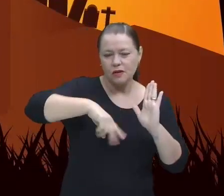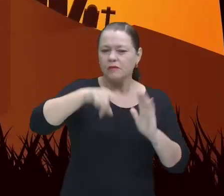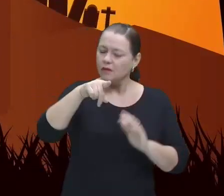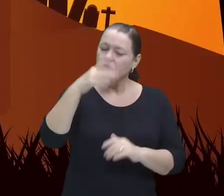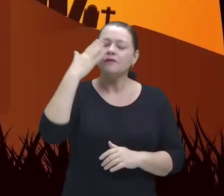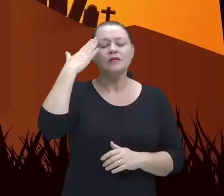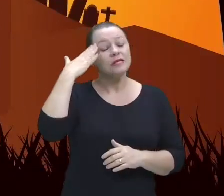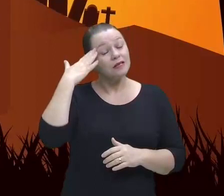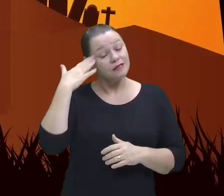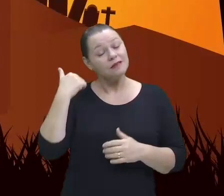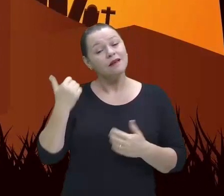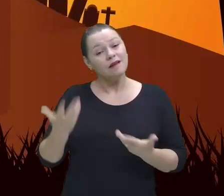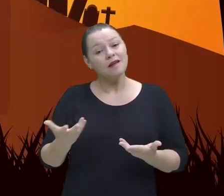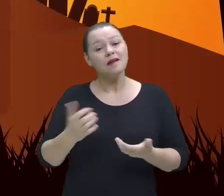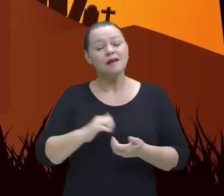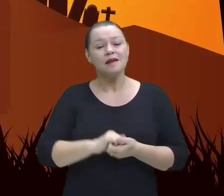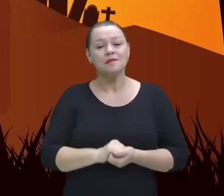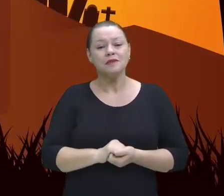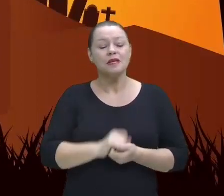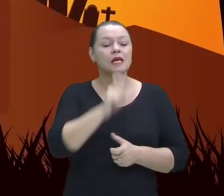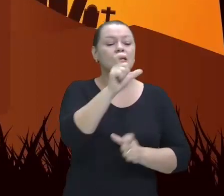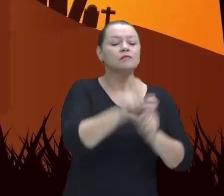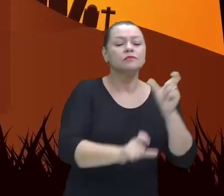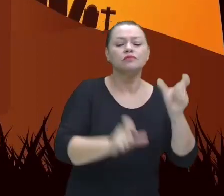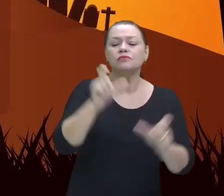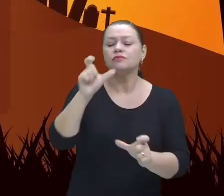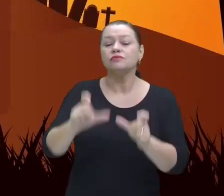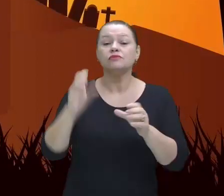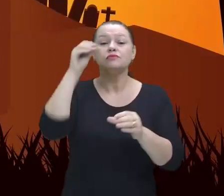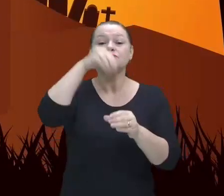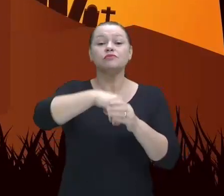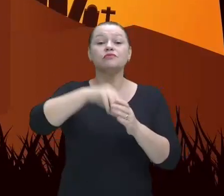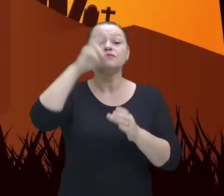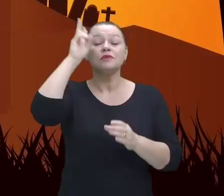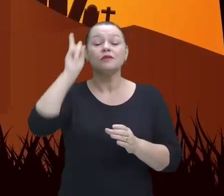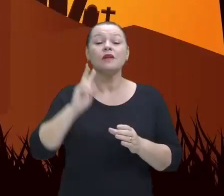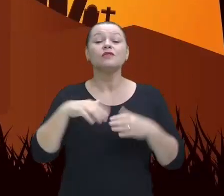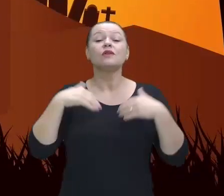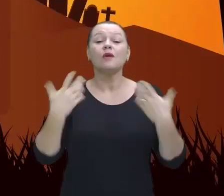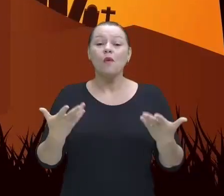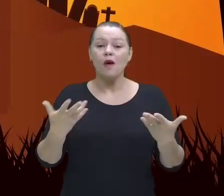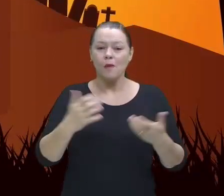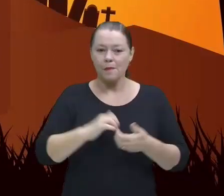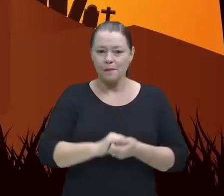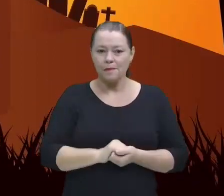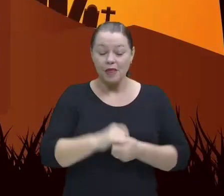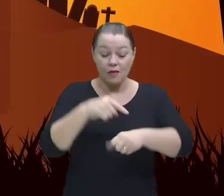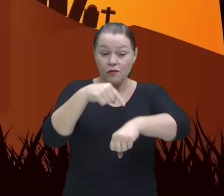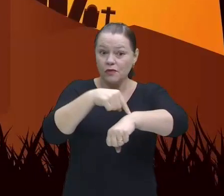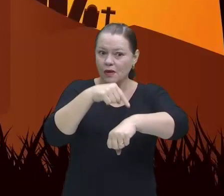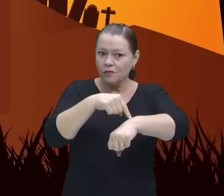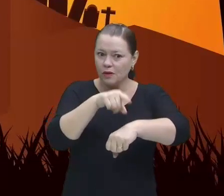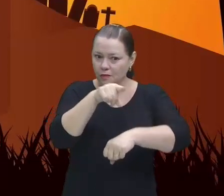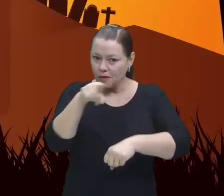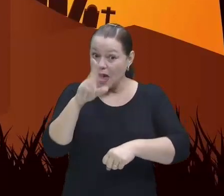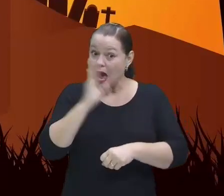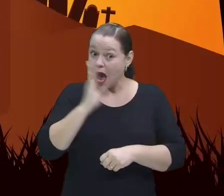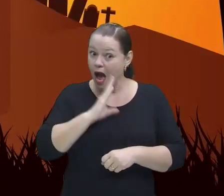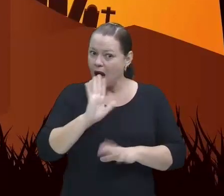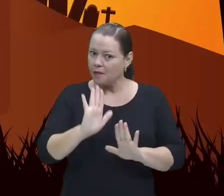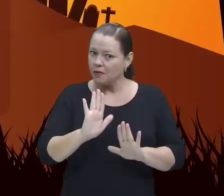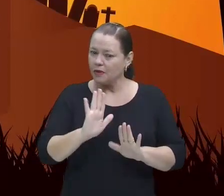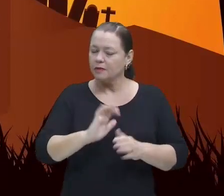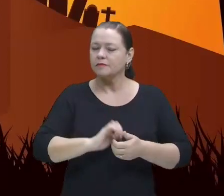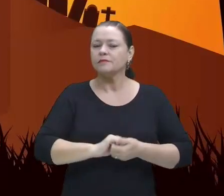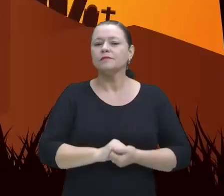está falando. Quem são os personagens da história que nós acabamos de ler? Tempo para você, rapidinho, hein? Vamos